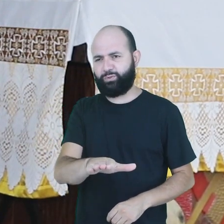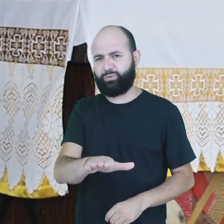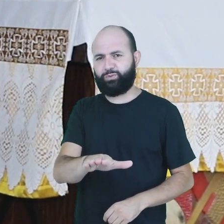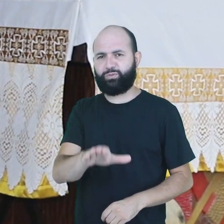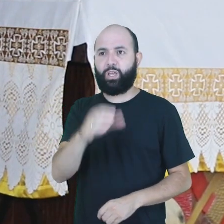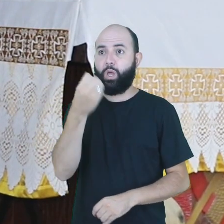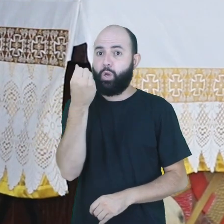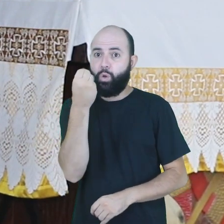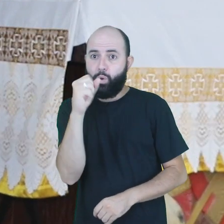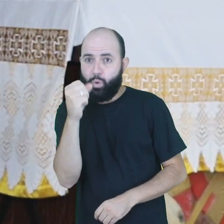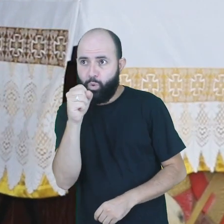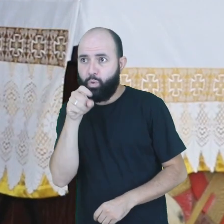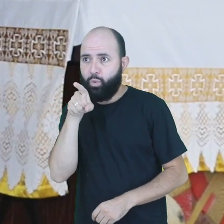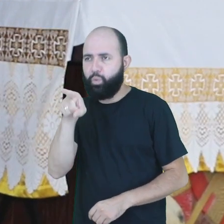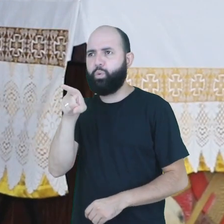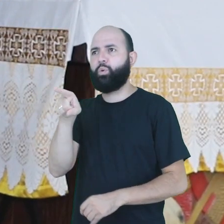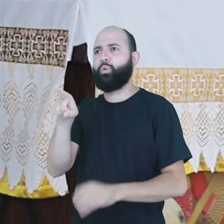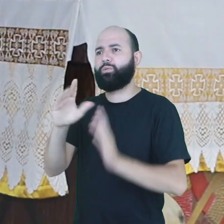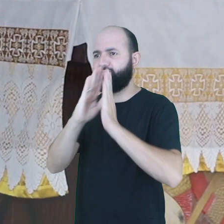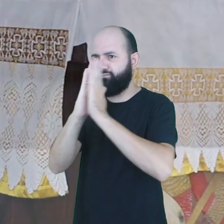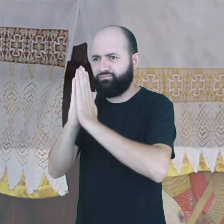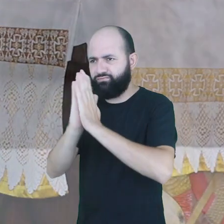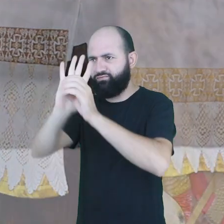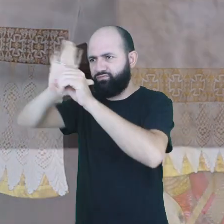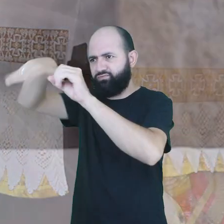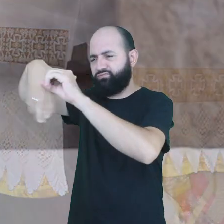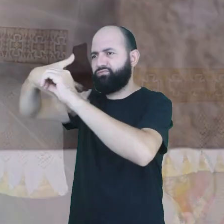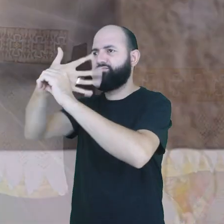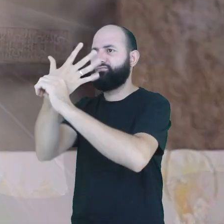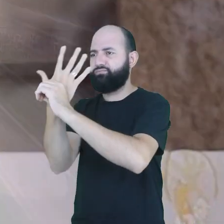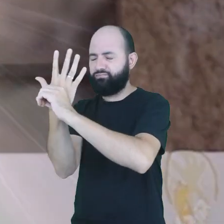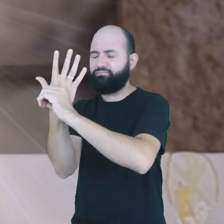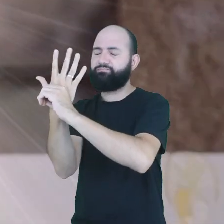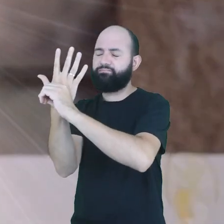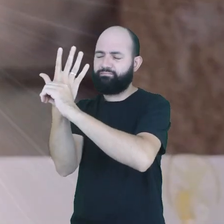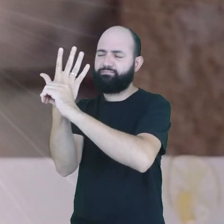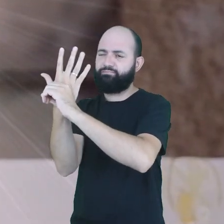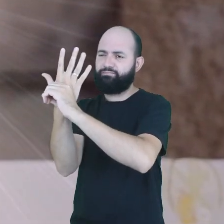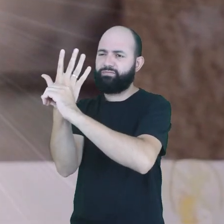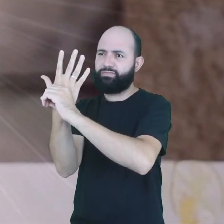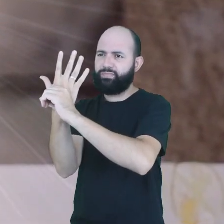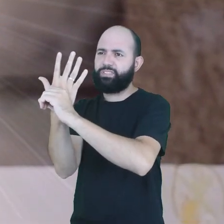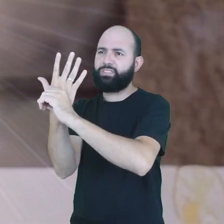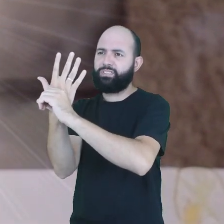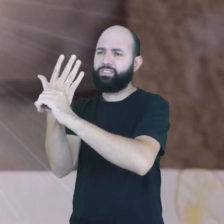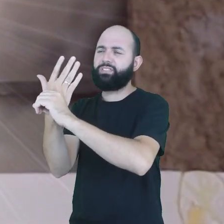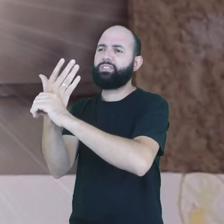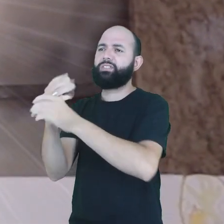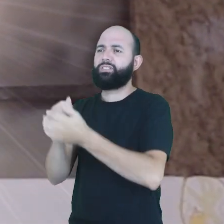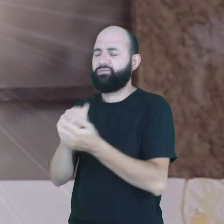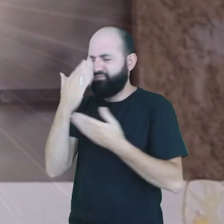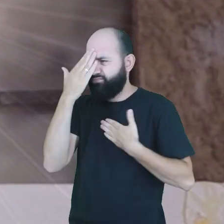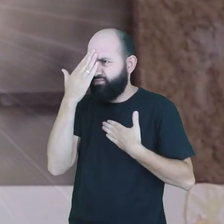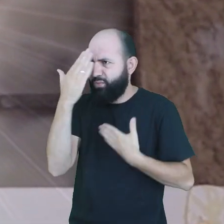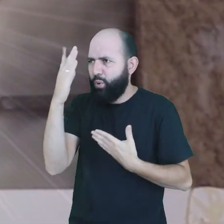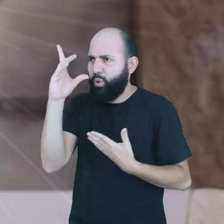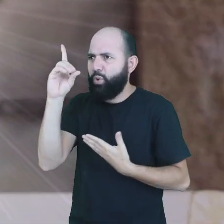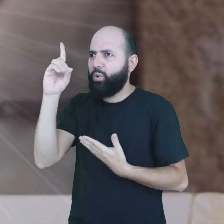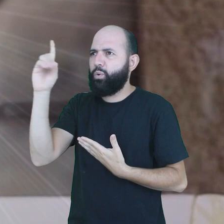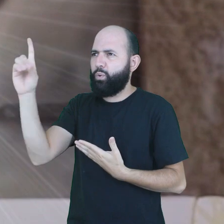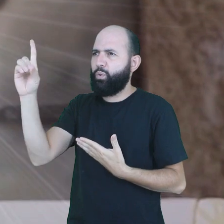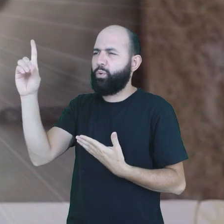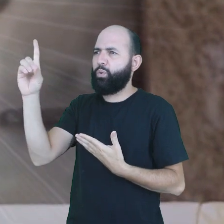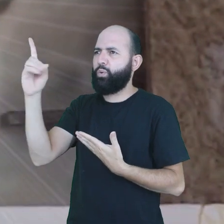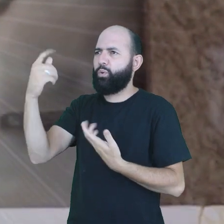noite daquele mesmo dia eu estava aqui diante do Santíssimo, diante do Sacrário, perdão, agradecendo a Deus por ter